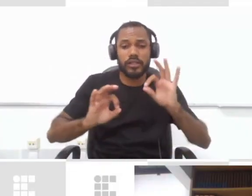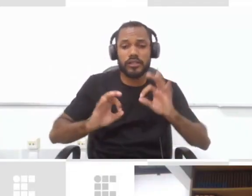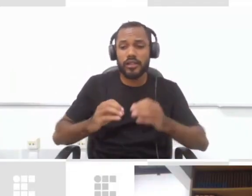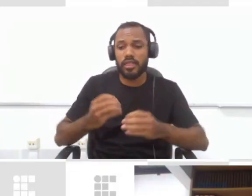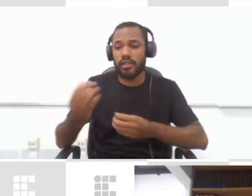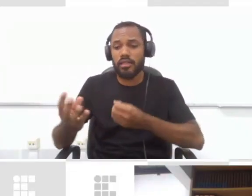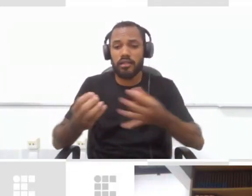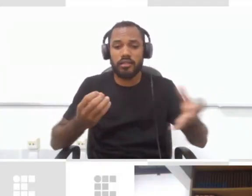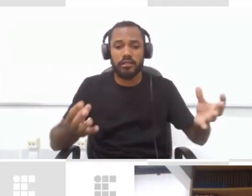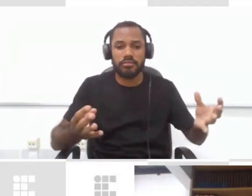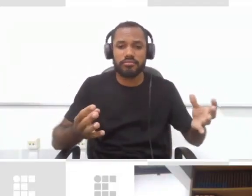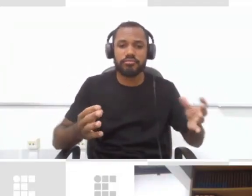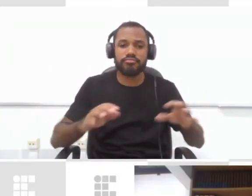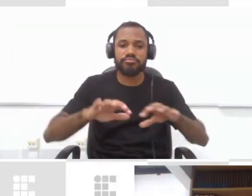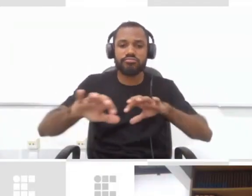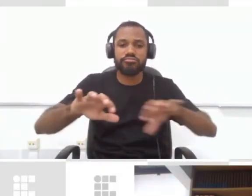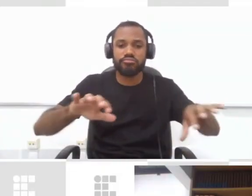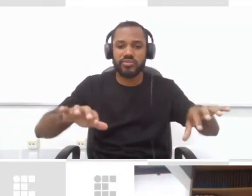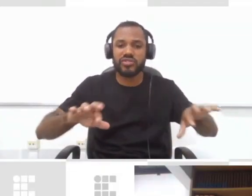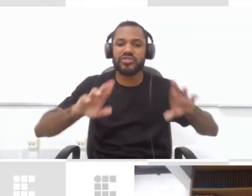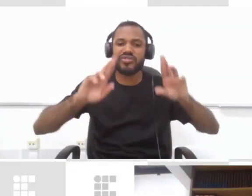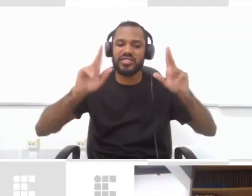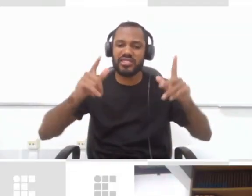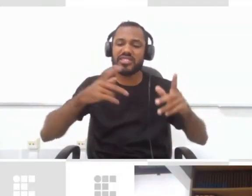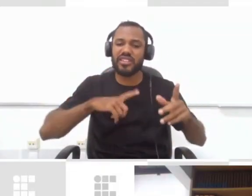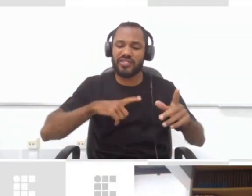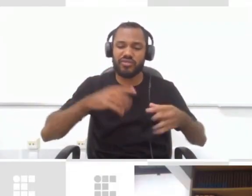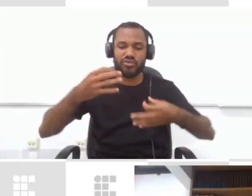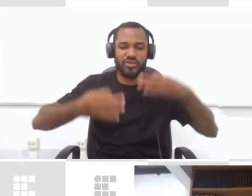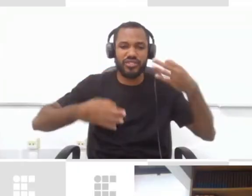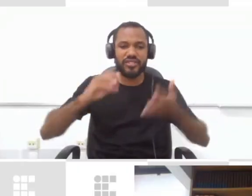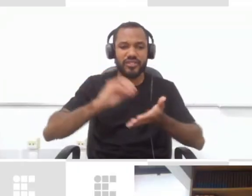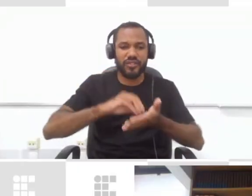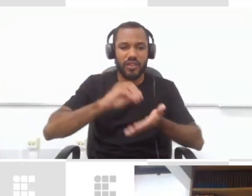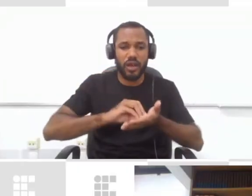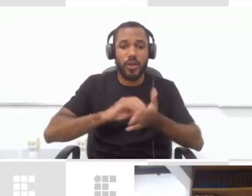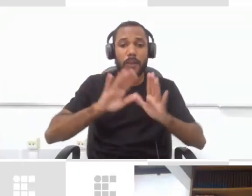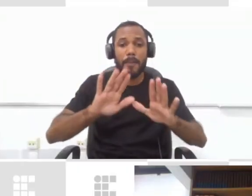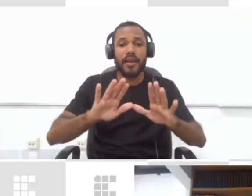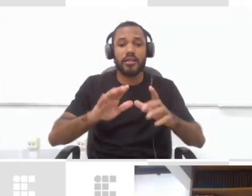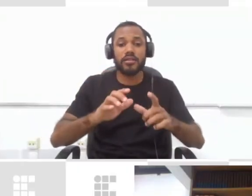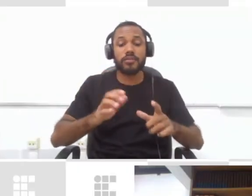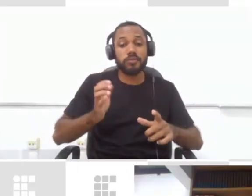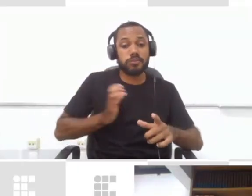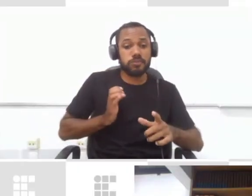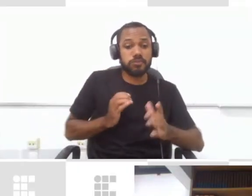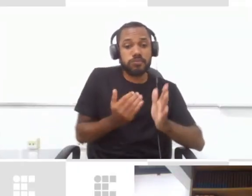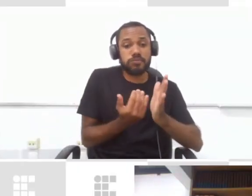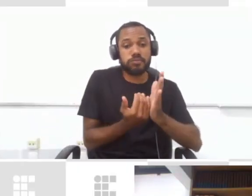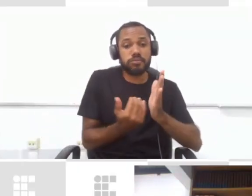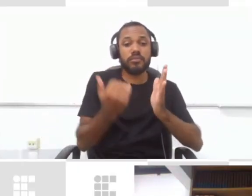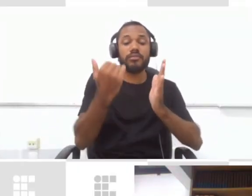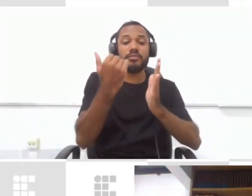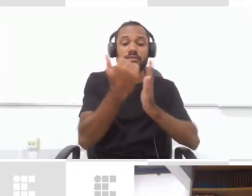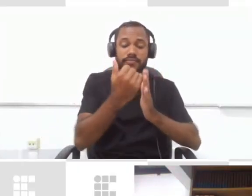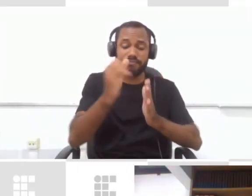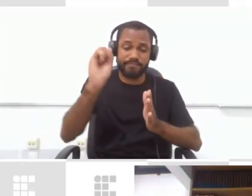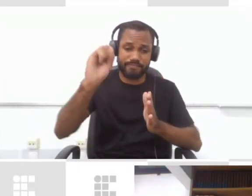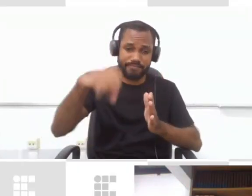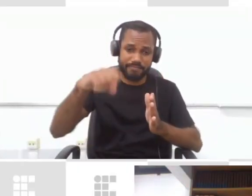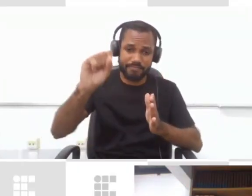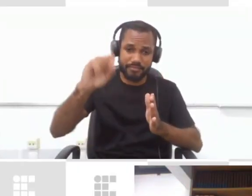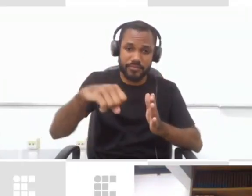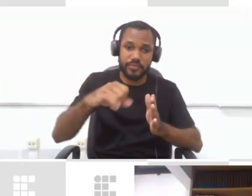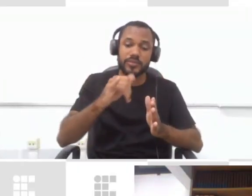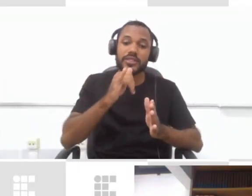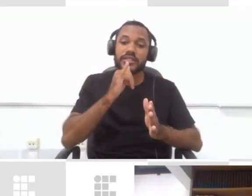houve um aumento da riqueza em contingentes muito grandes. Pegar o caso da